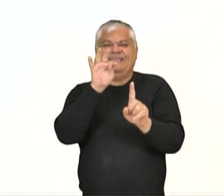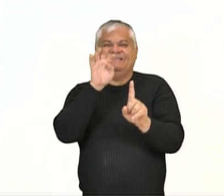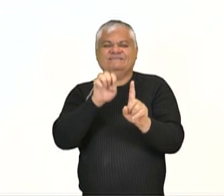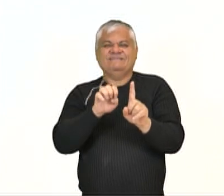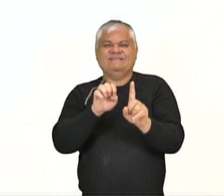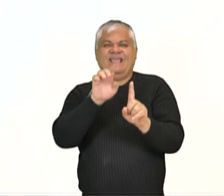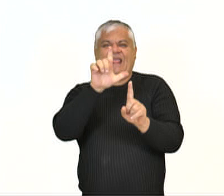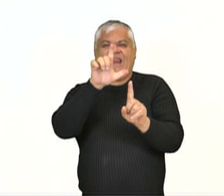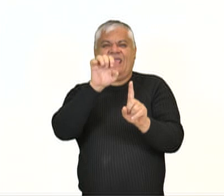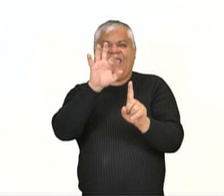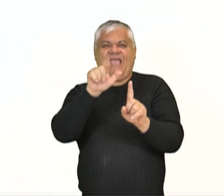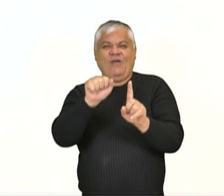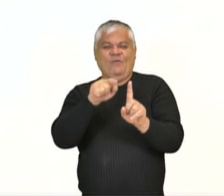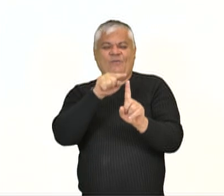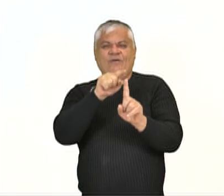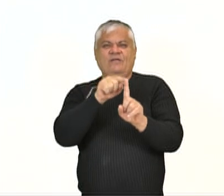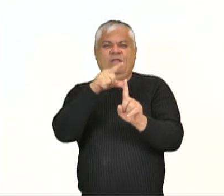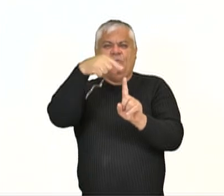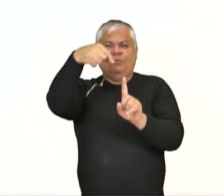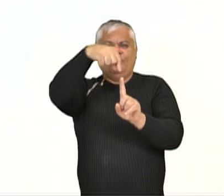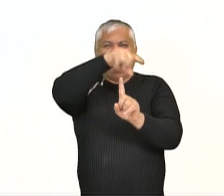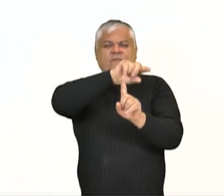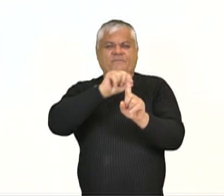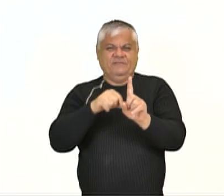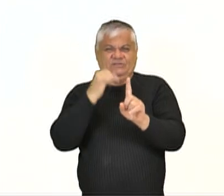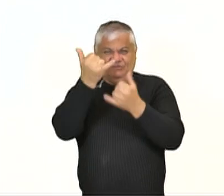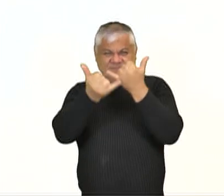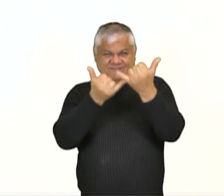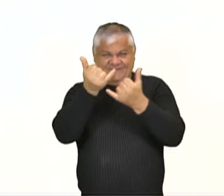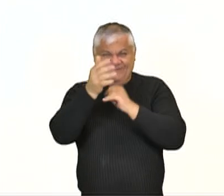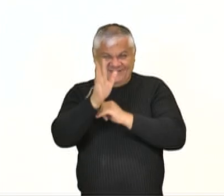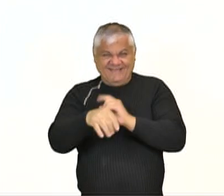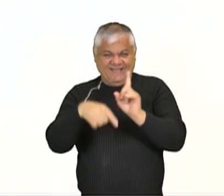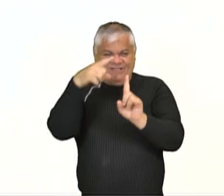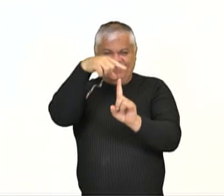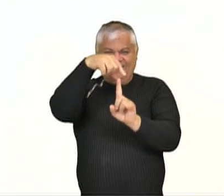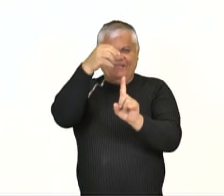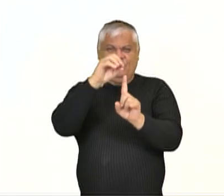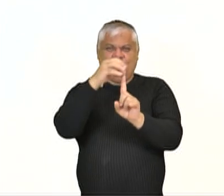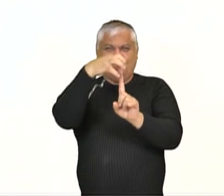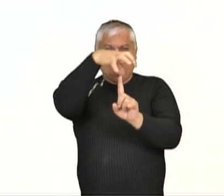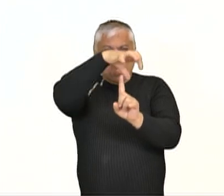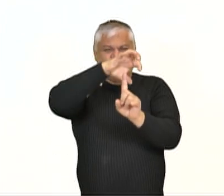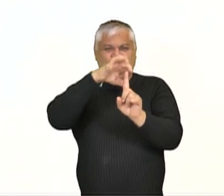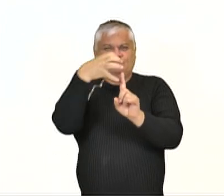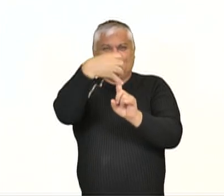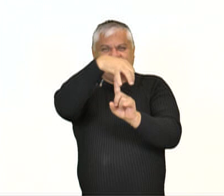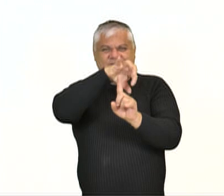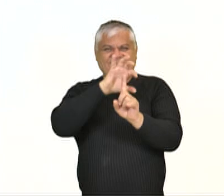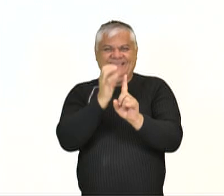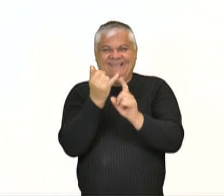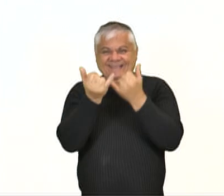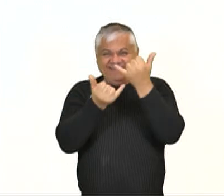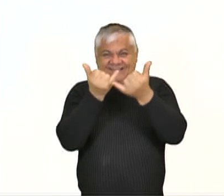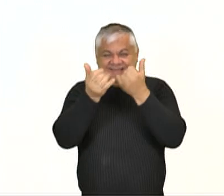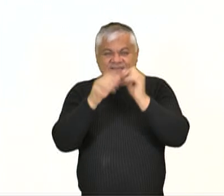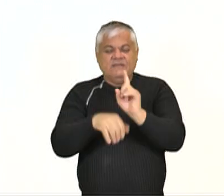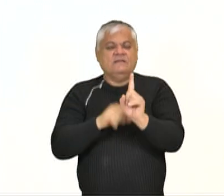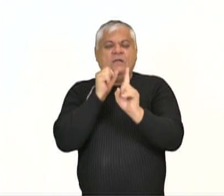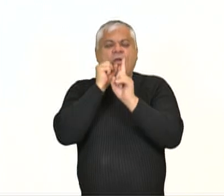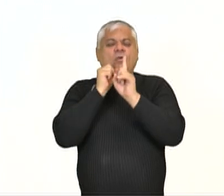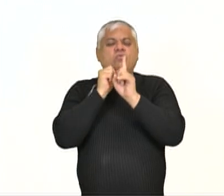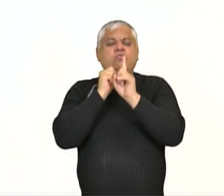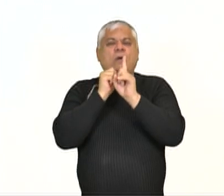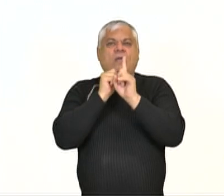né? Você já brincou com essa flor? Você já usou essa planta? Já brincou com ela? Né? De